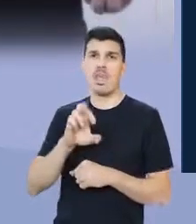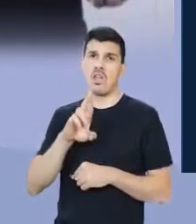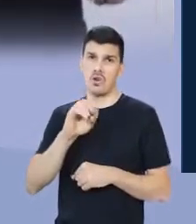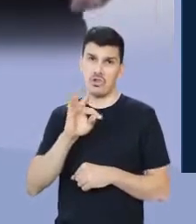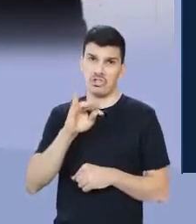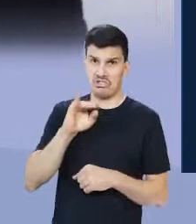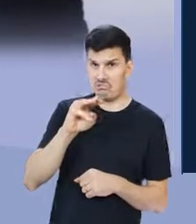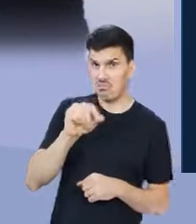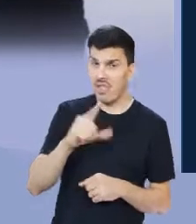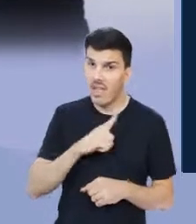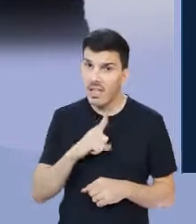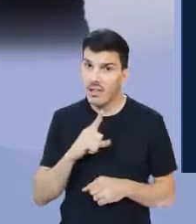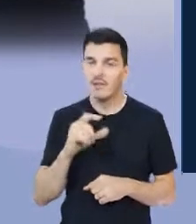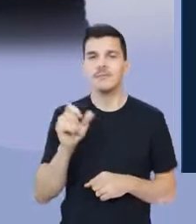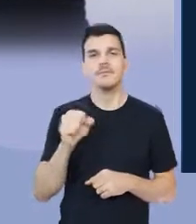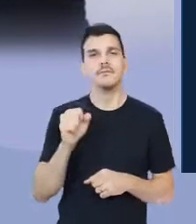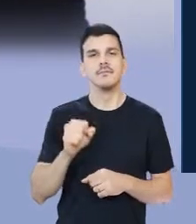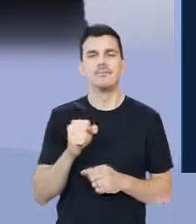Erotismo? Também.